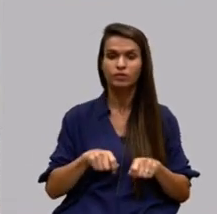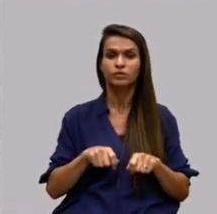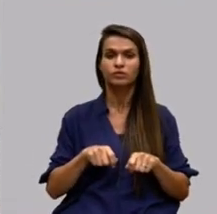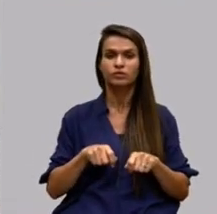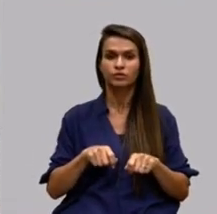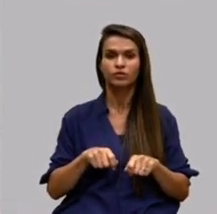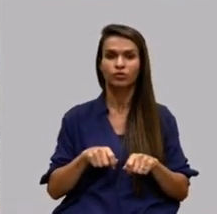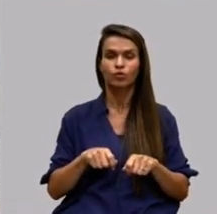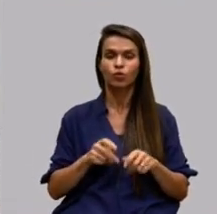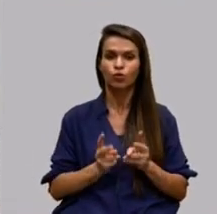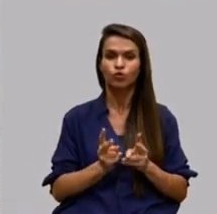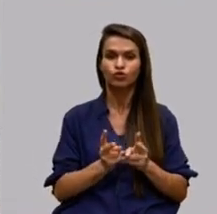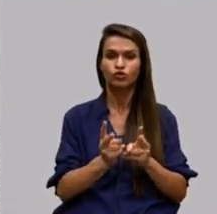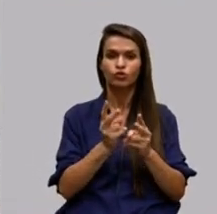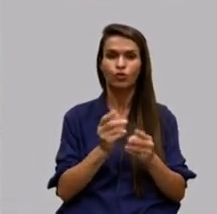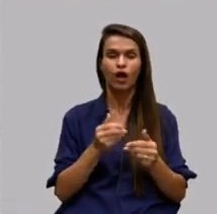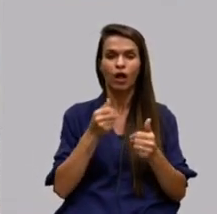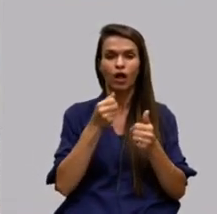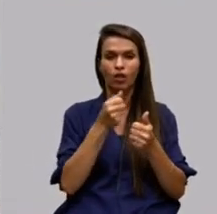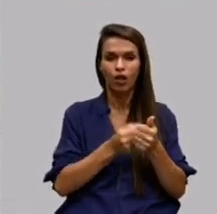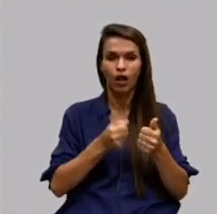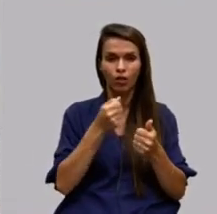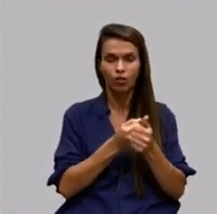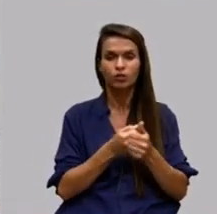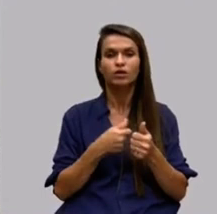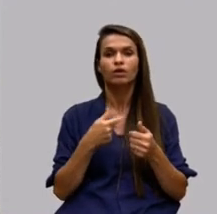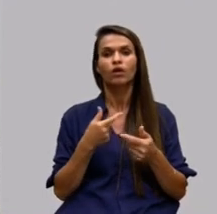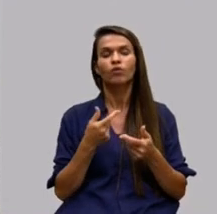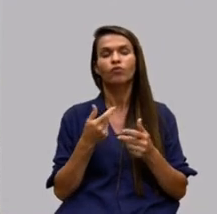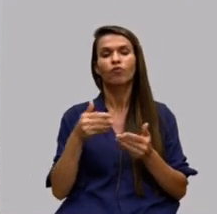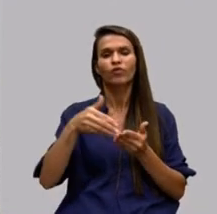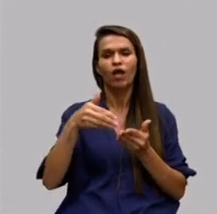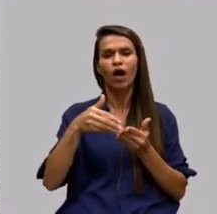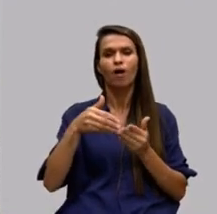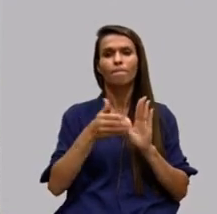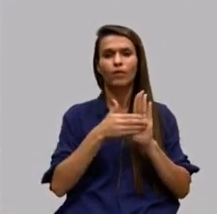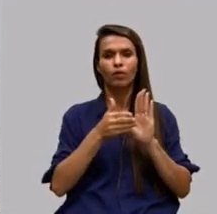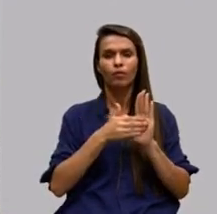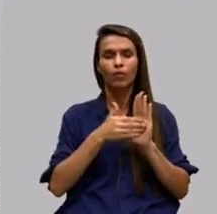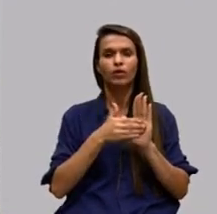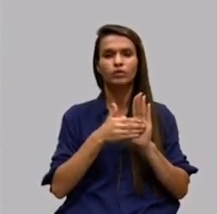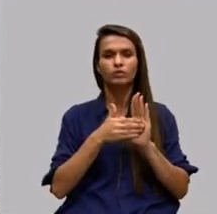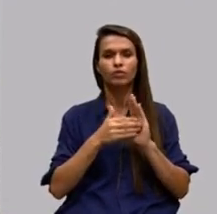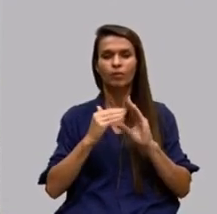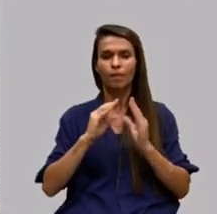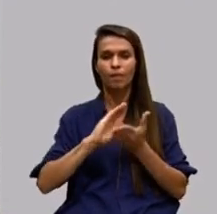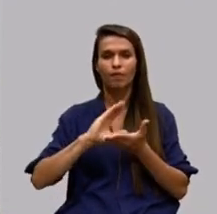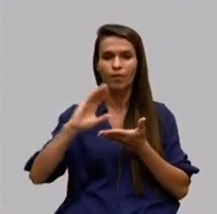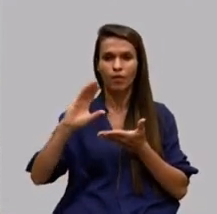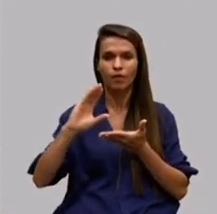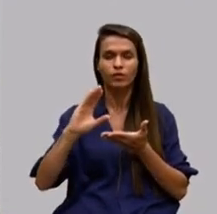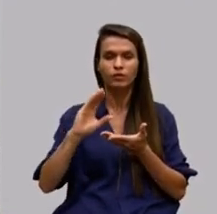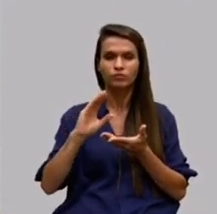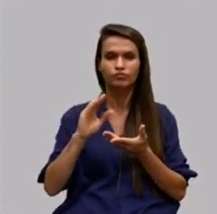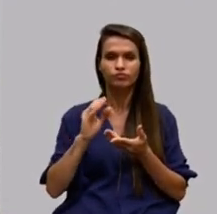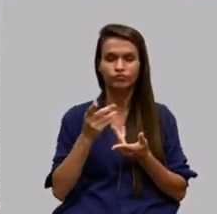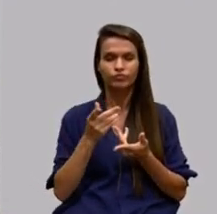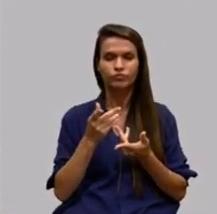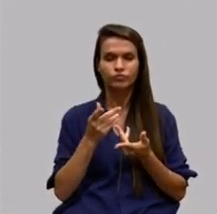na luta. Por fim, propostas de encaminhamento. Buscar repactuação justa dos contratos, com o recálculo